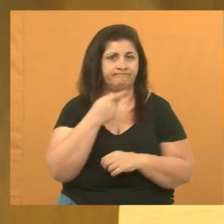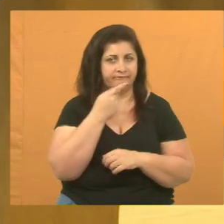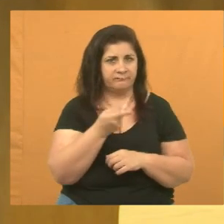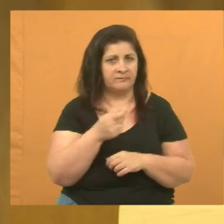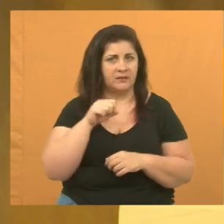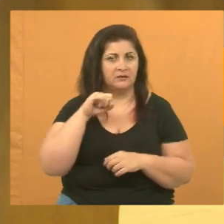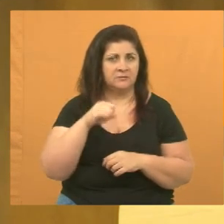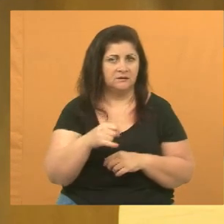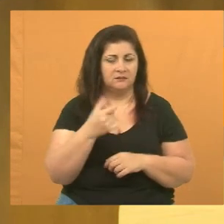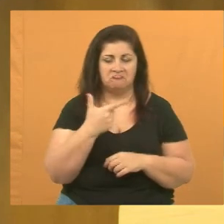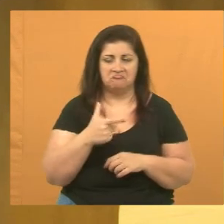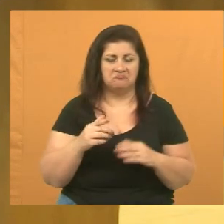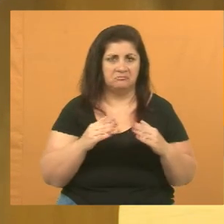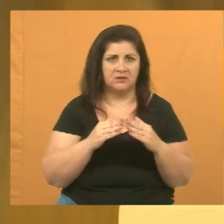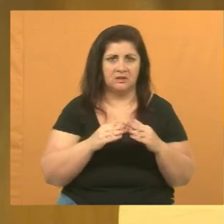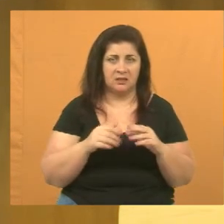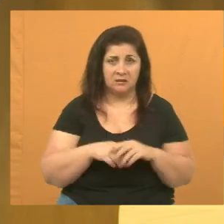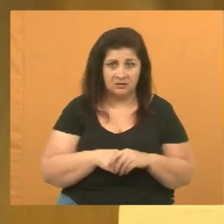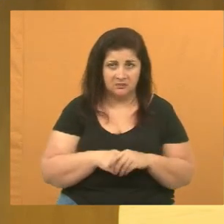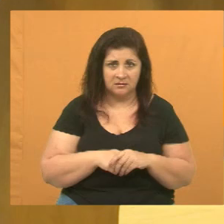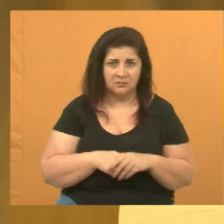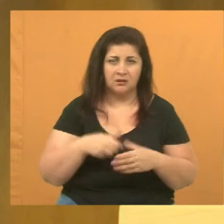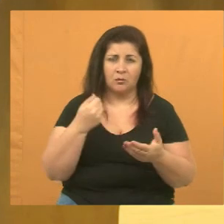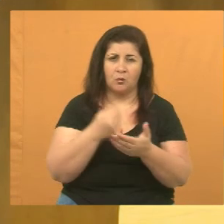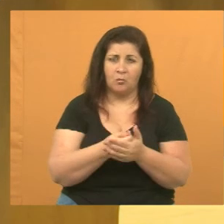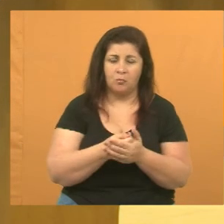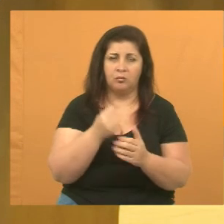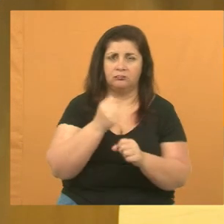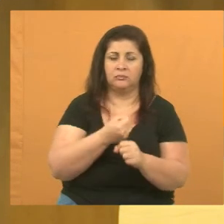tivesse moradia, não tivesse a minha casa, que eu comprei em